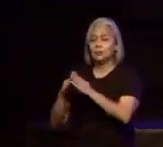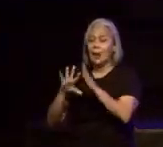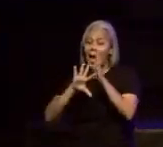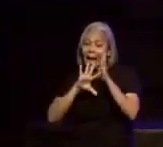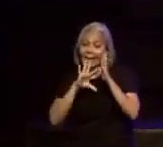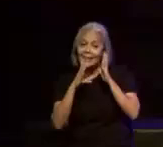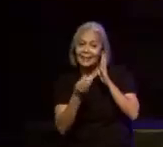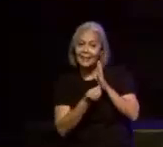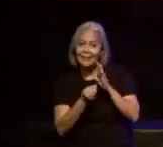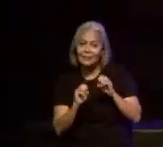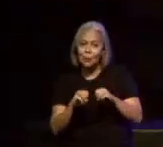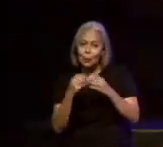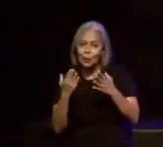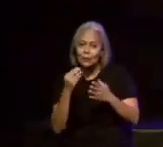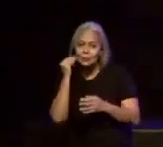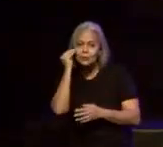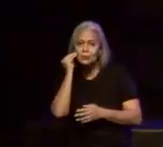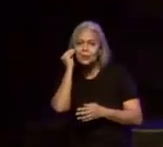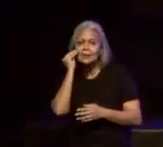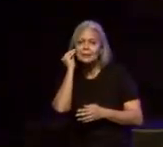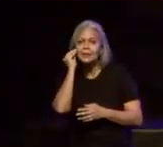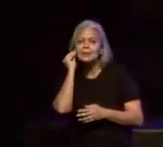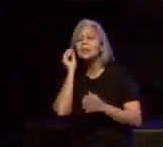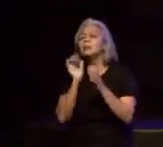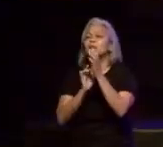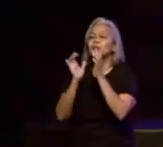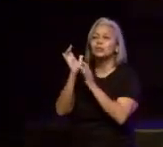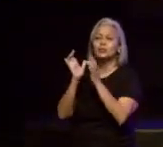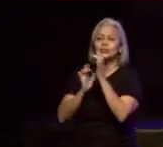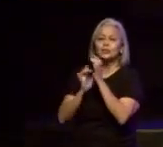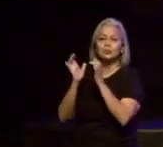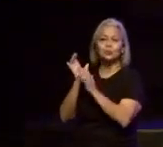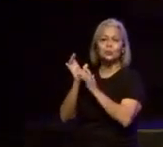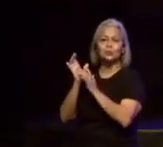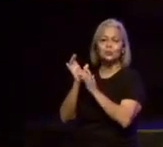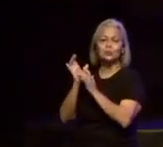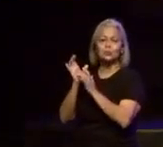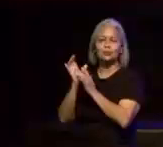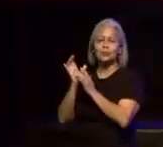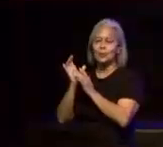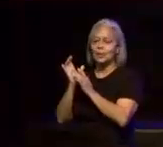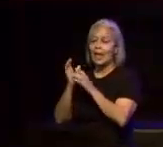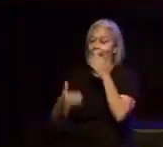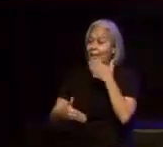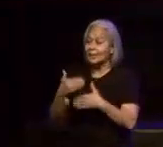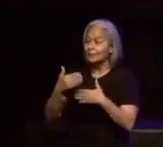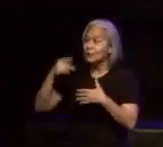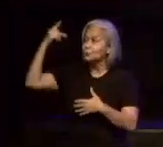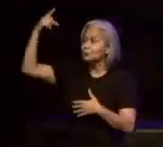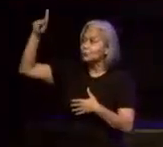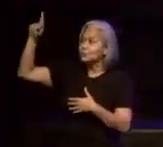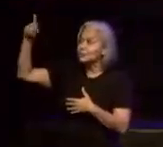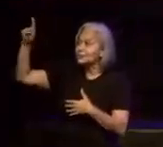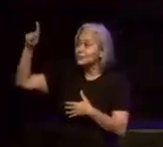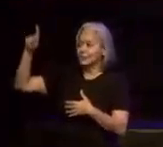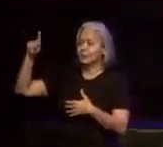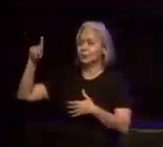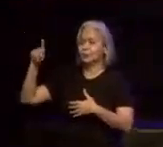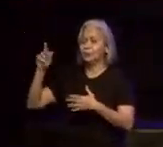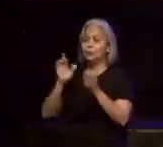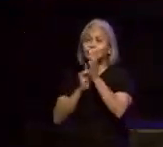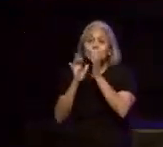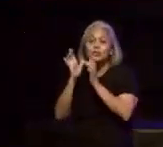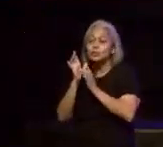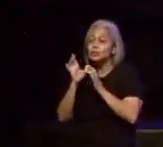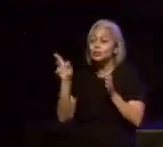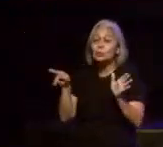como nós experimentamos Jesus. Nós experimentamos Jesus por meio do seu corpo. Se você estivesse aqui,